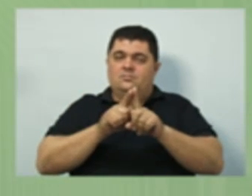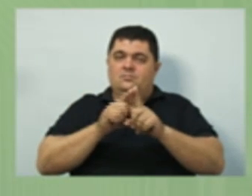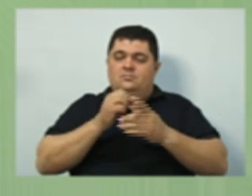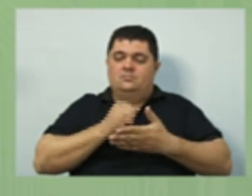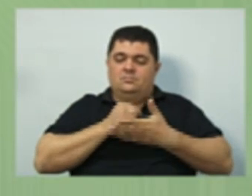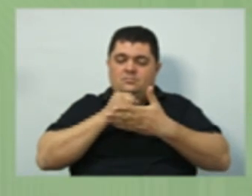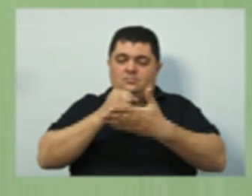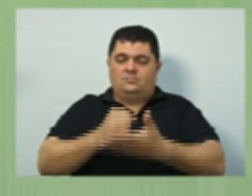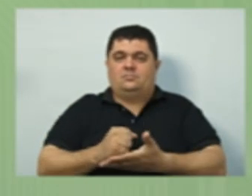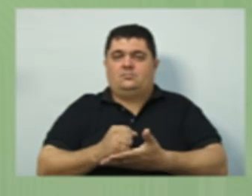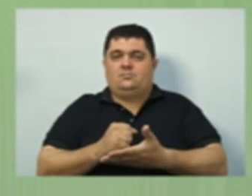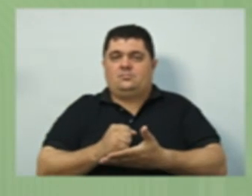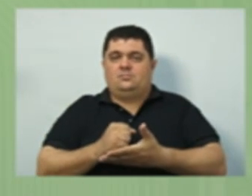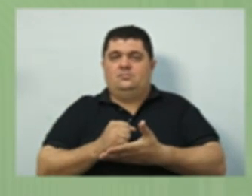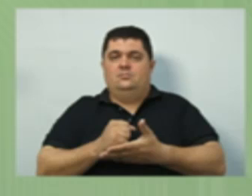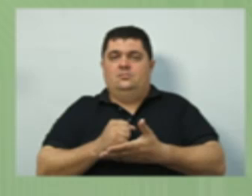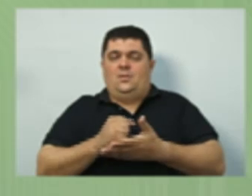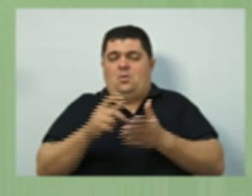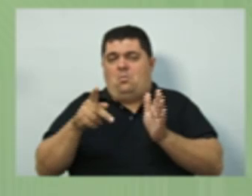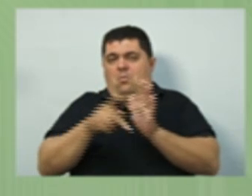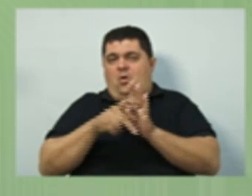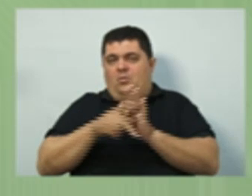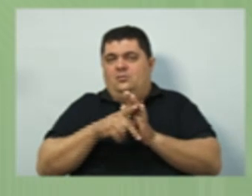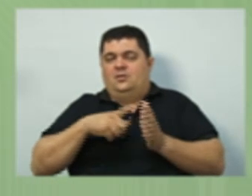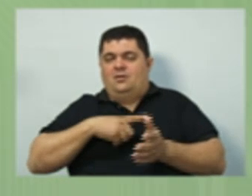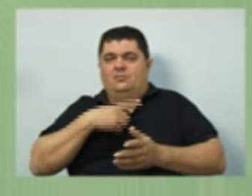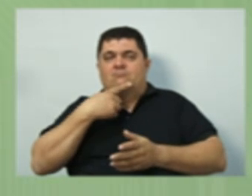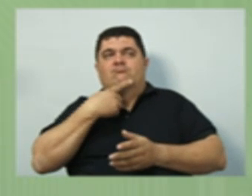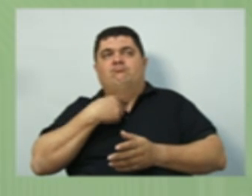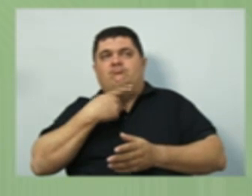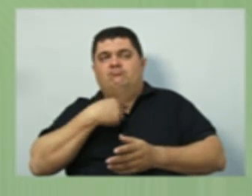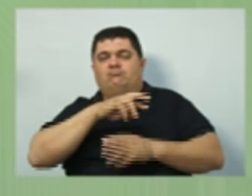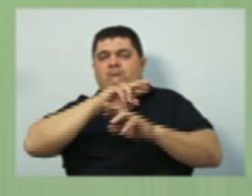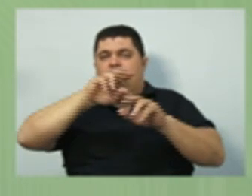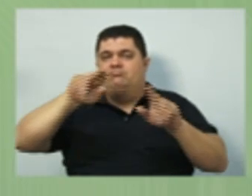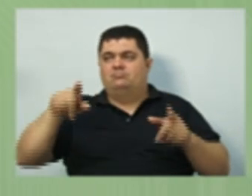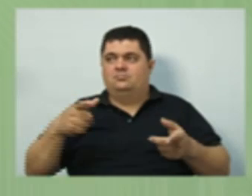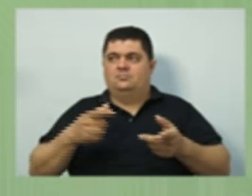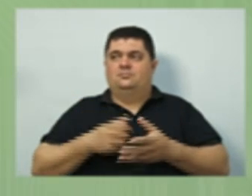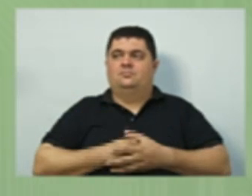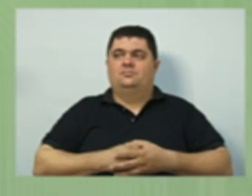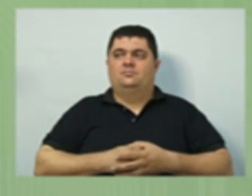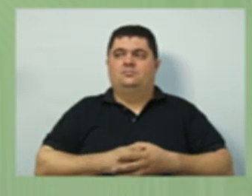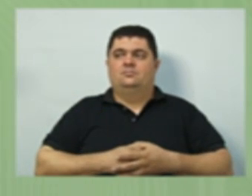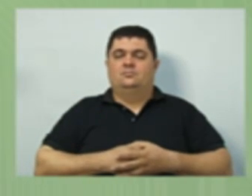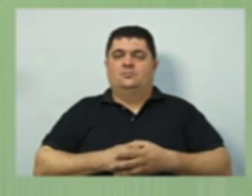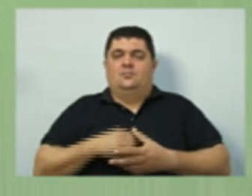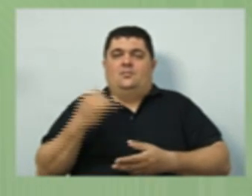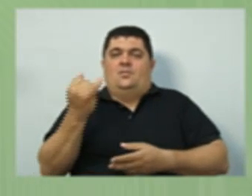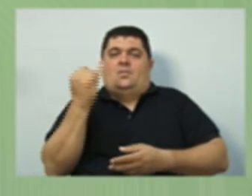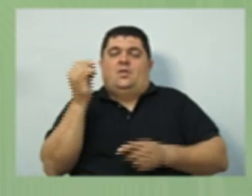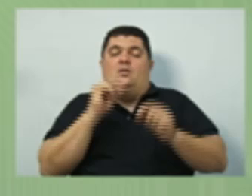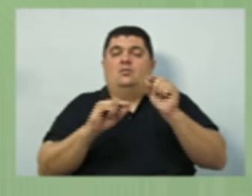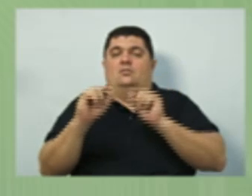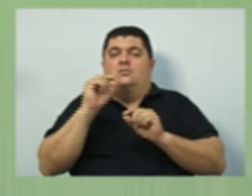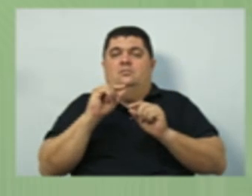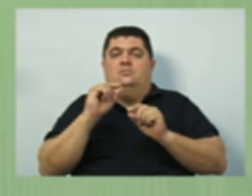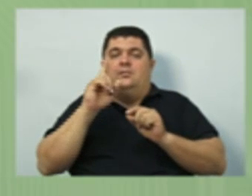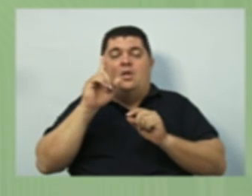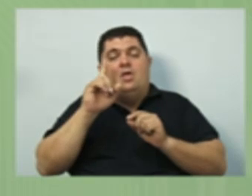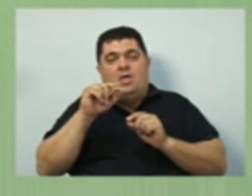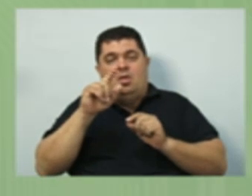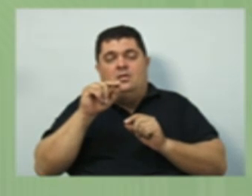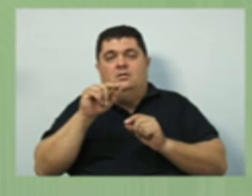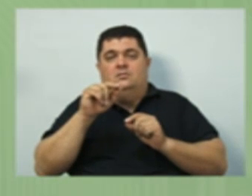satisfazer suas necessidades. Veja que o importante é